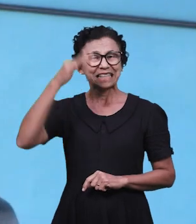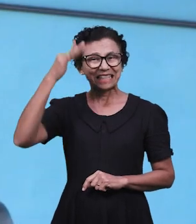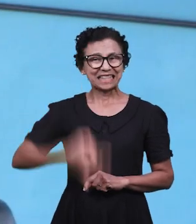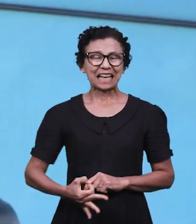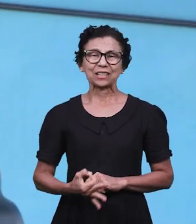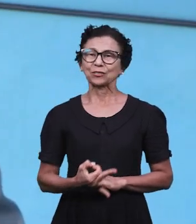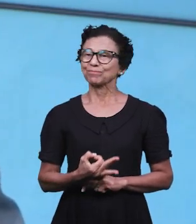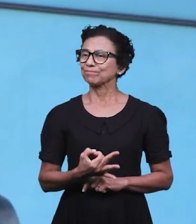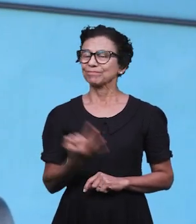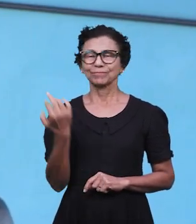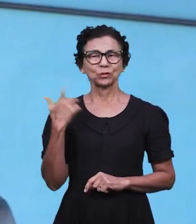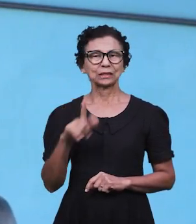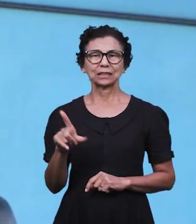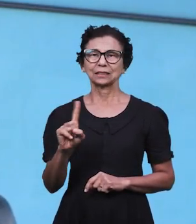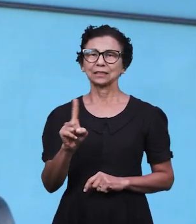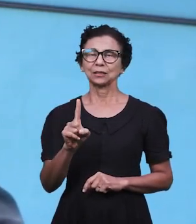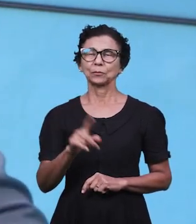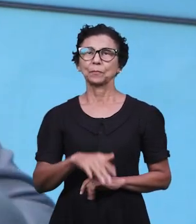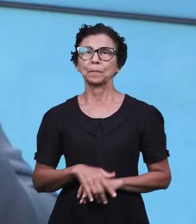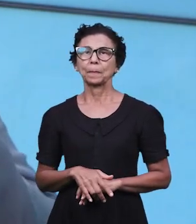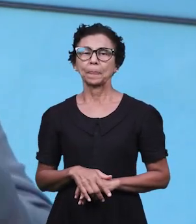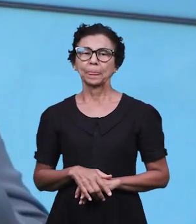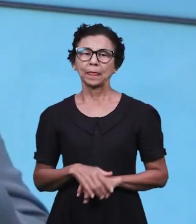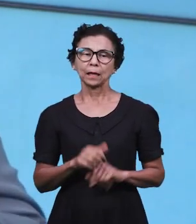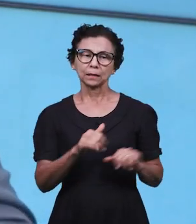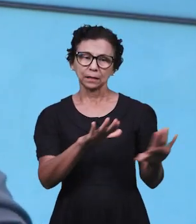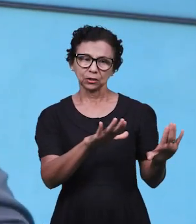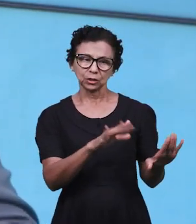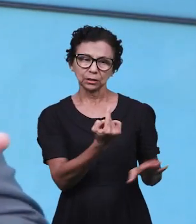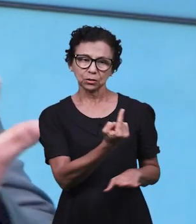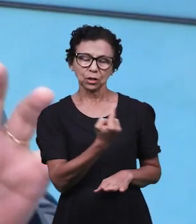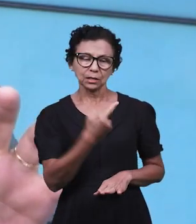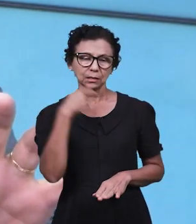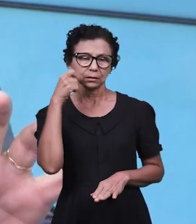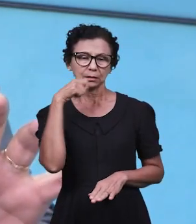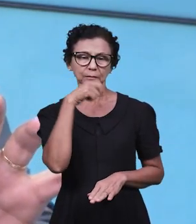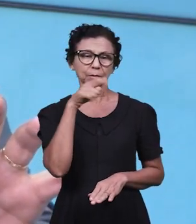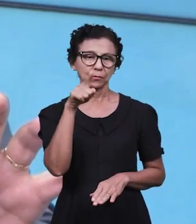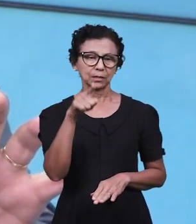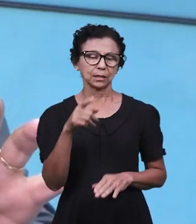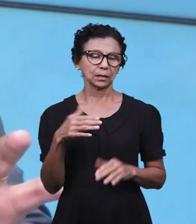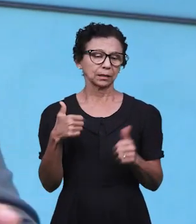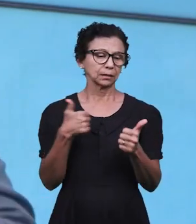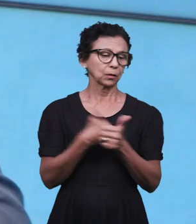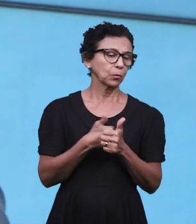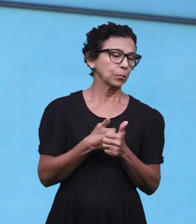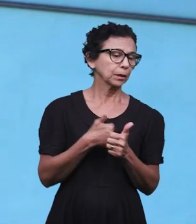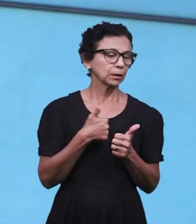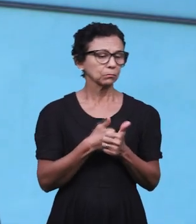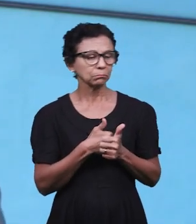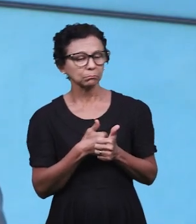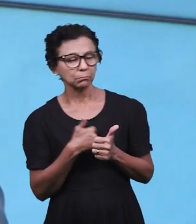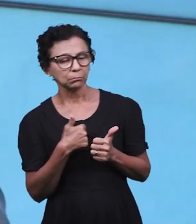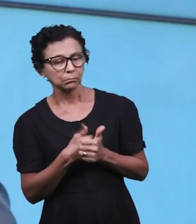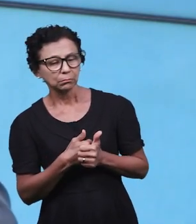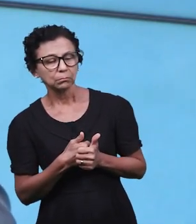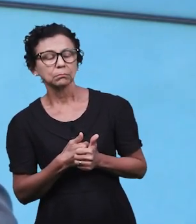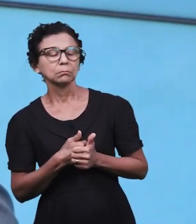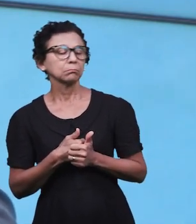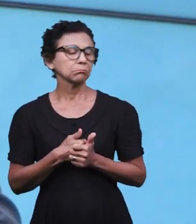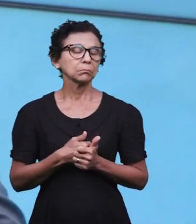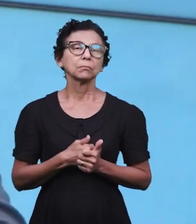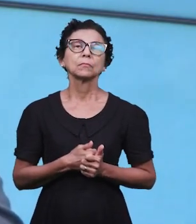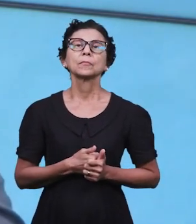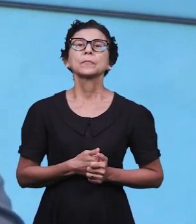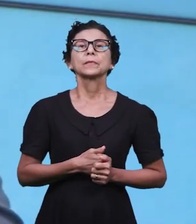sozinho corretamente. Então tem que ter um incentivo que é esse, deixa ele sozinho. Agora tem que ter a supervisão, porque muitas vezes